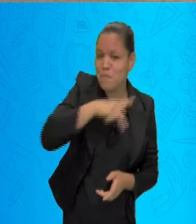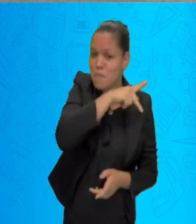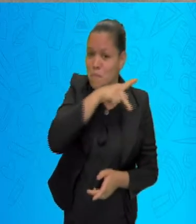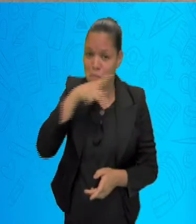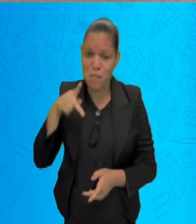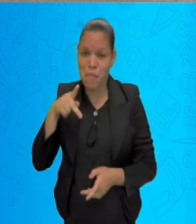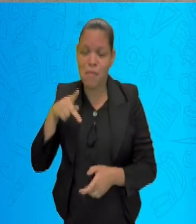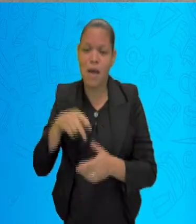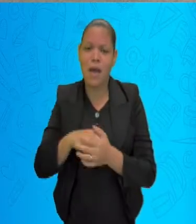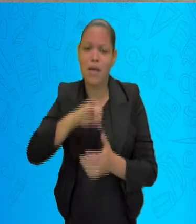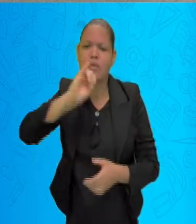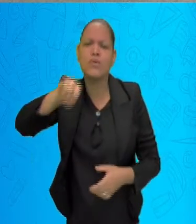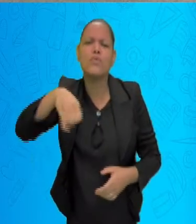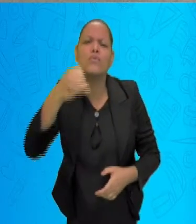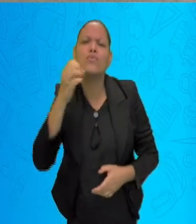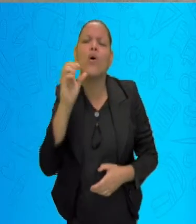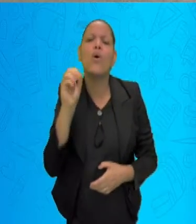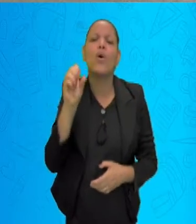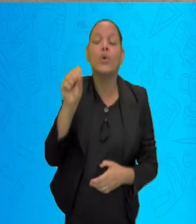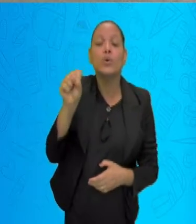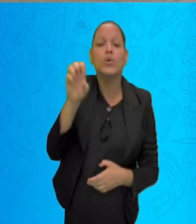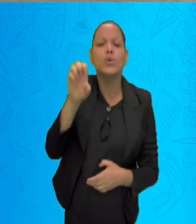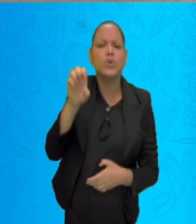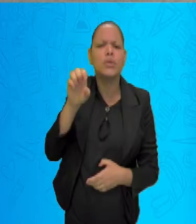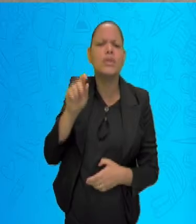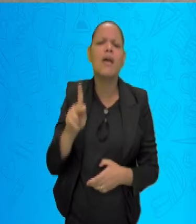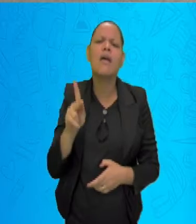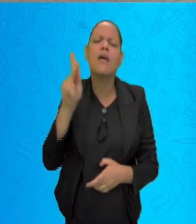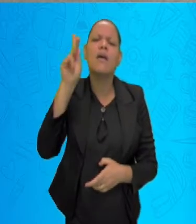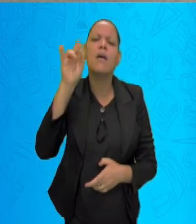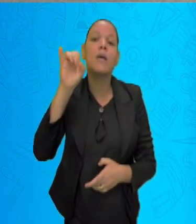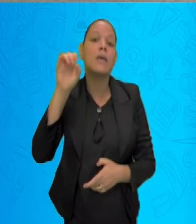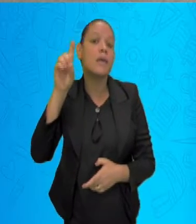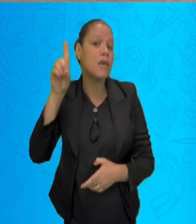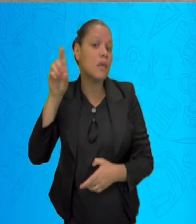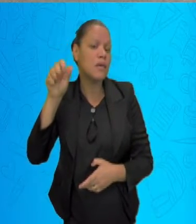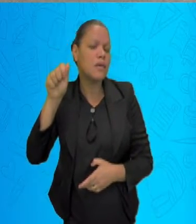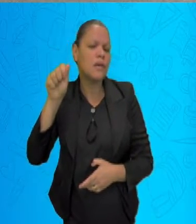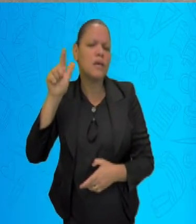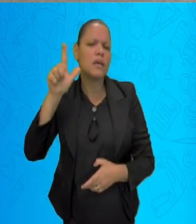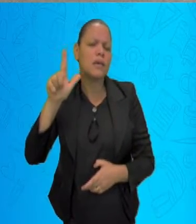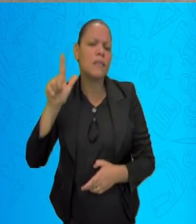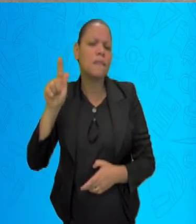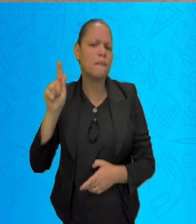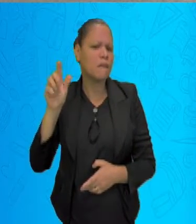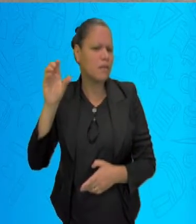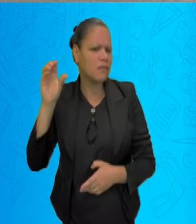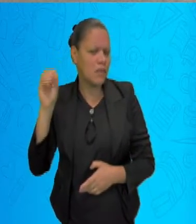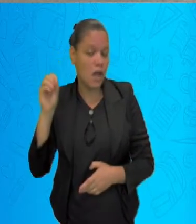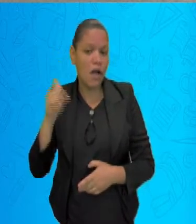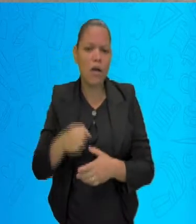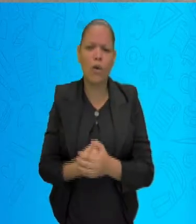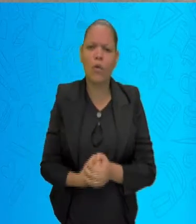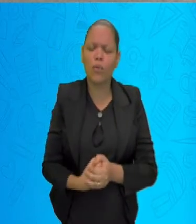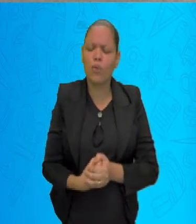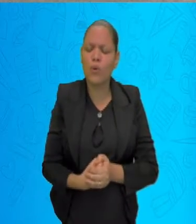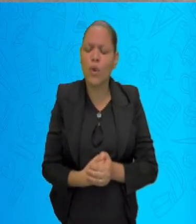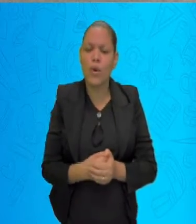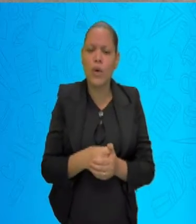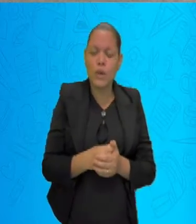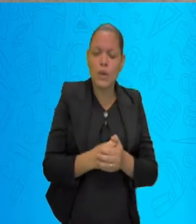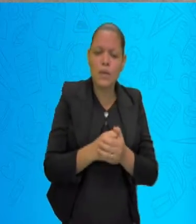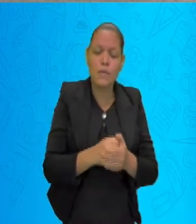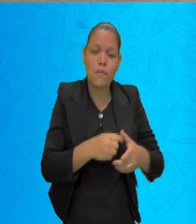em defesa do México. Seria apenas o início de um movimento que duraria 8